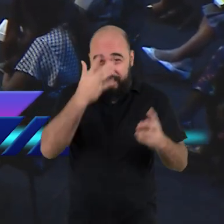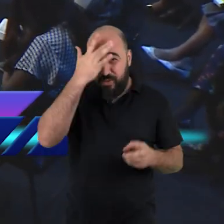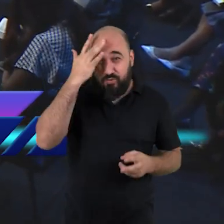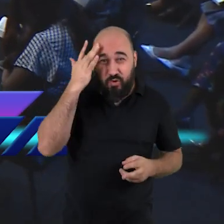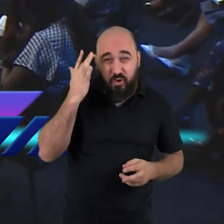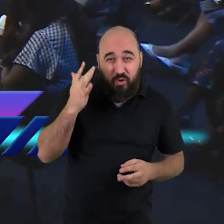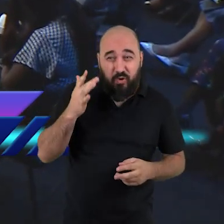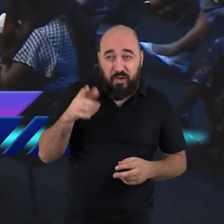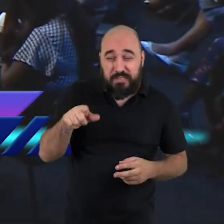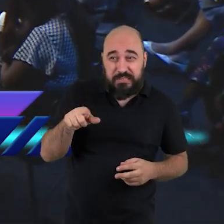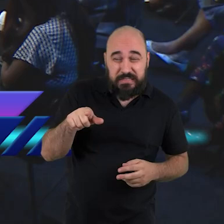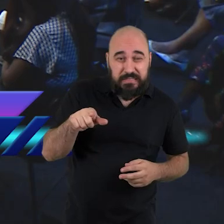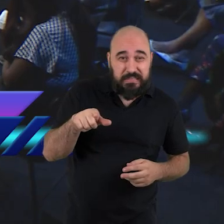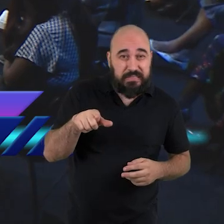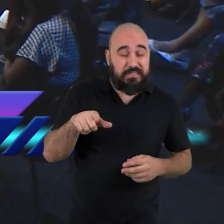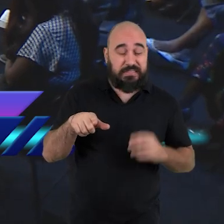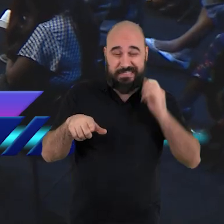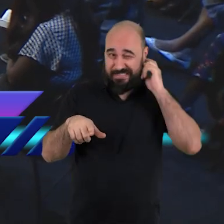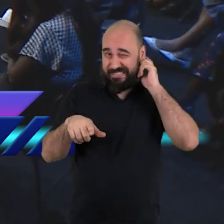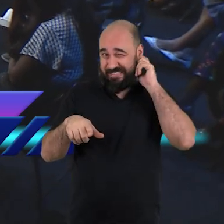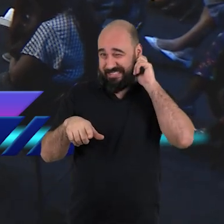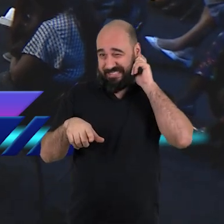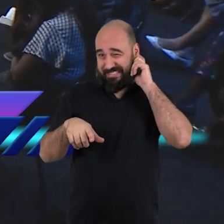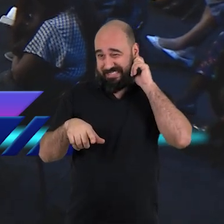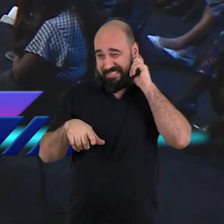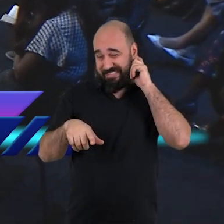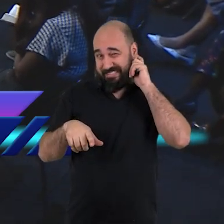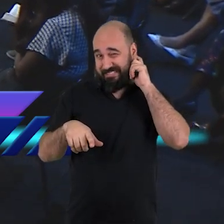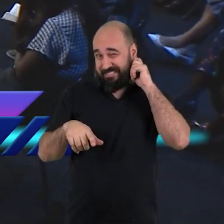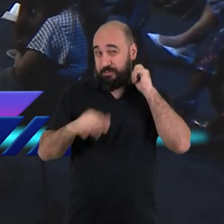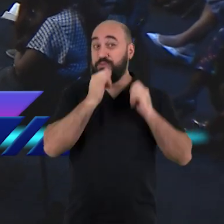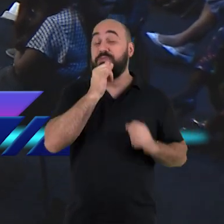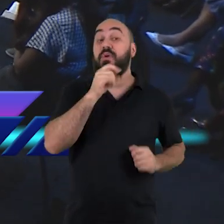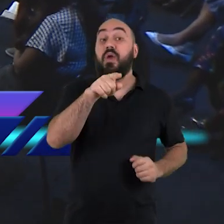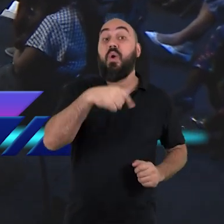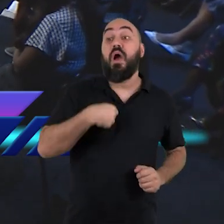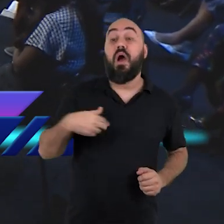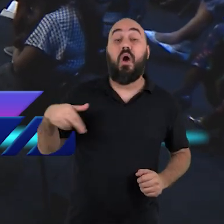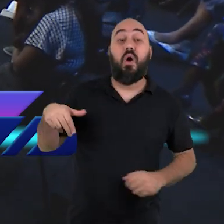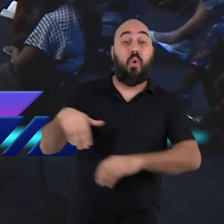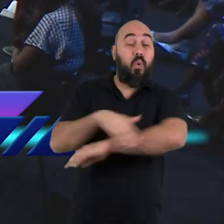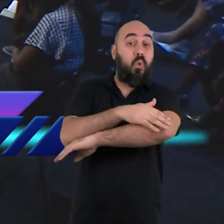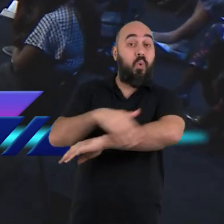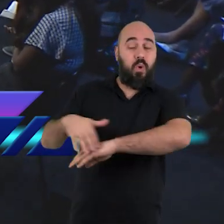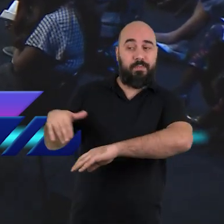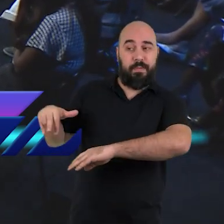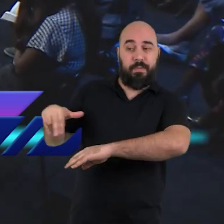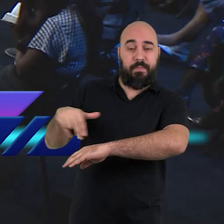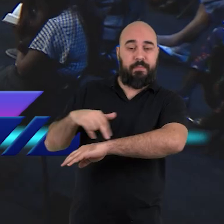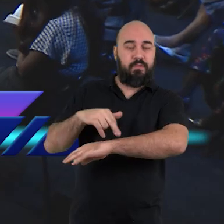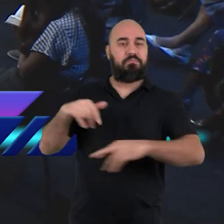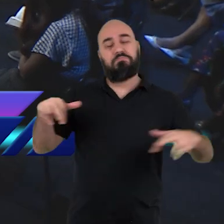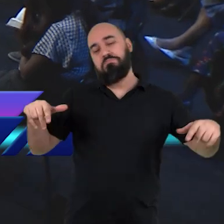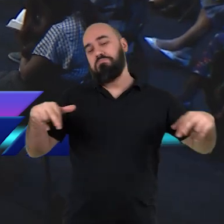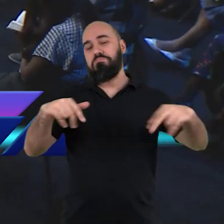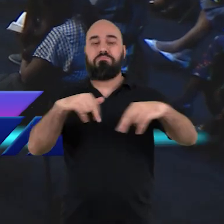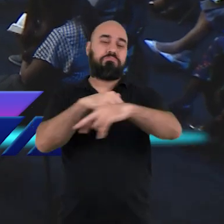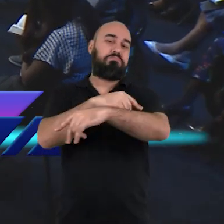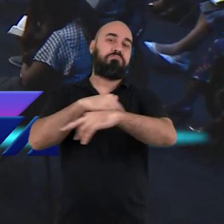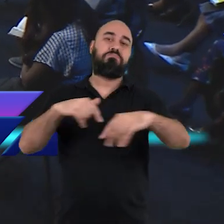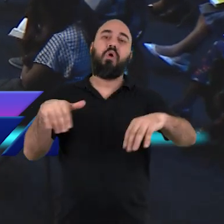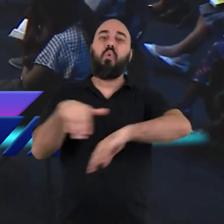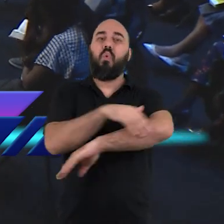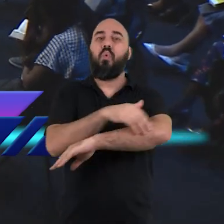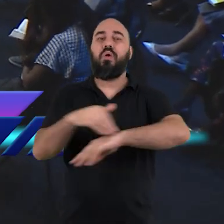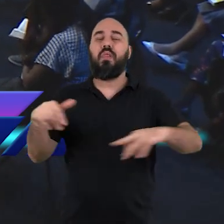volta. Quando eu, por exemplo, estou andando pela rua e me deparo com algumas pessoas que estão caminhando também, indo para um